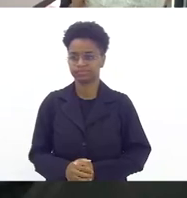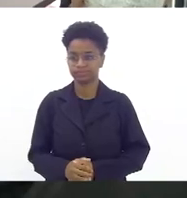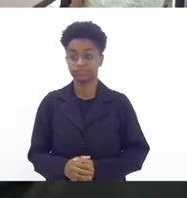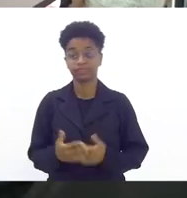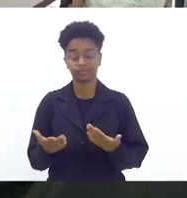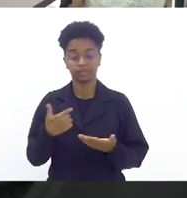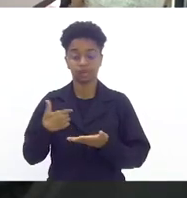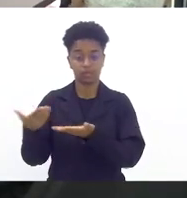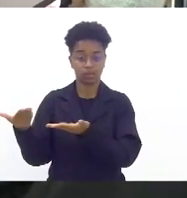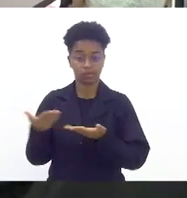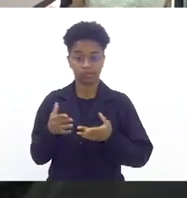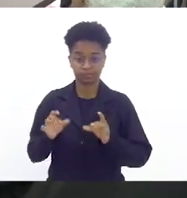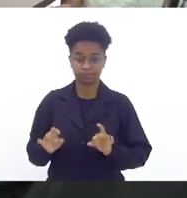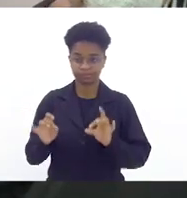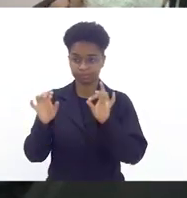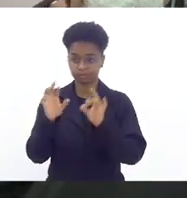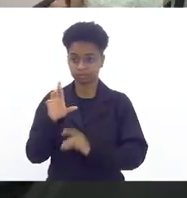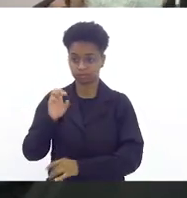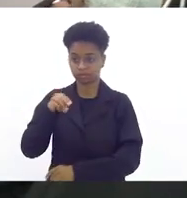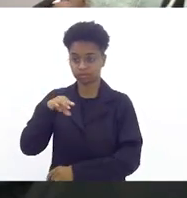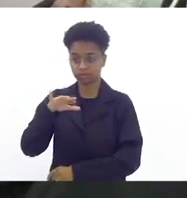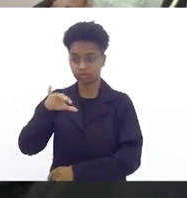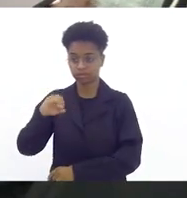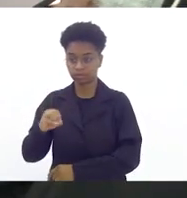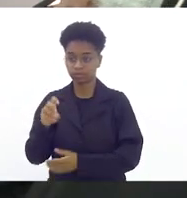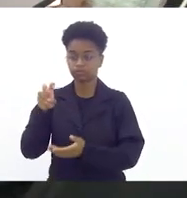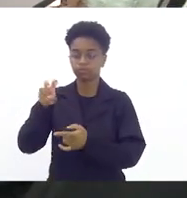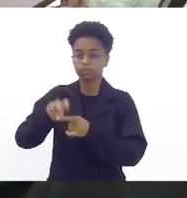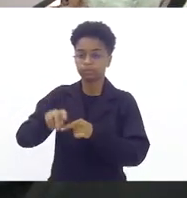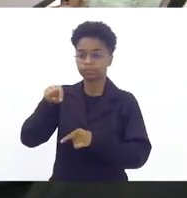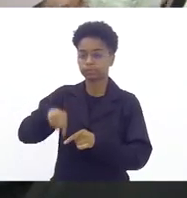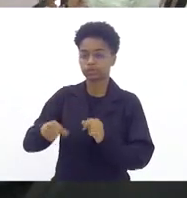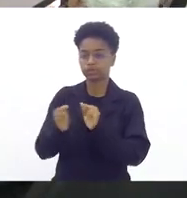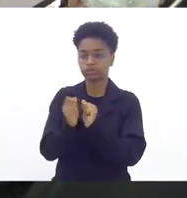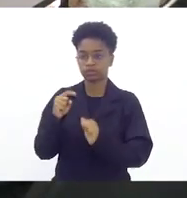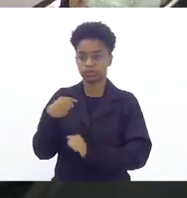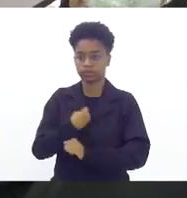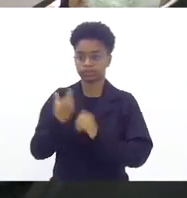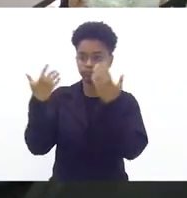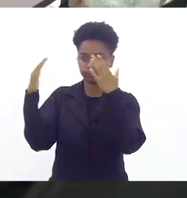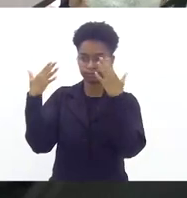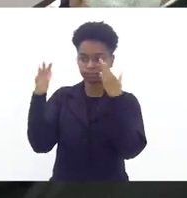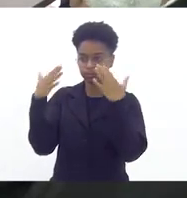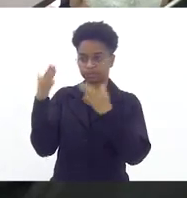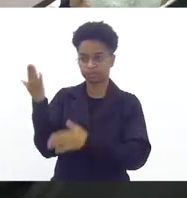Vou fazer um convite especial. Romário, vem para cá compor a mesa com a gente. Uma salva de palmas aí para o Romário.